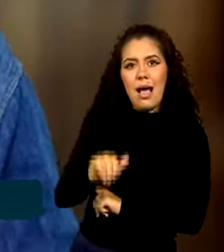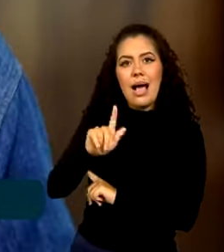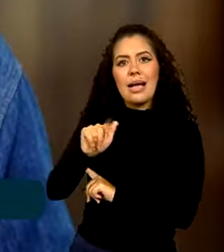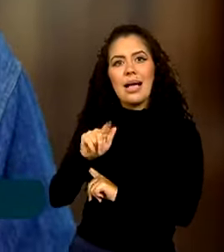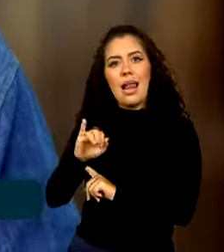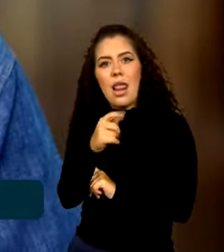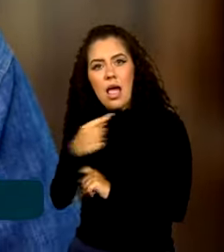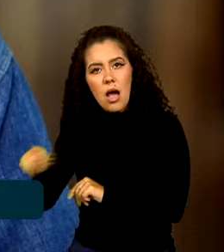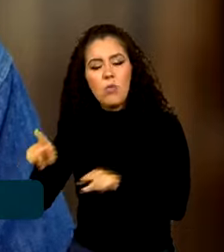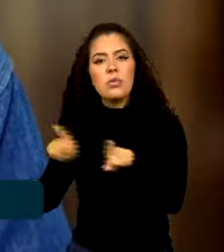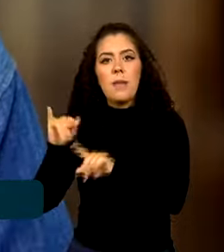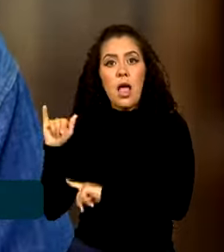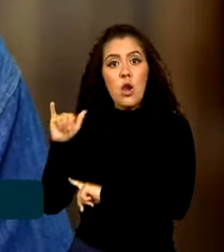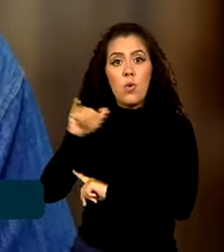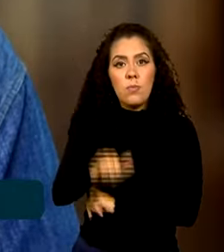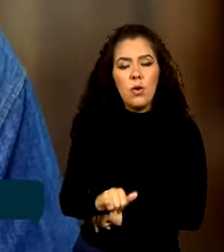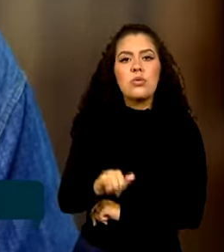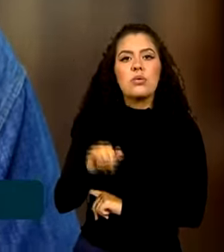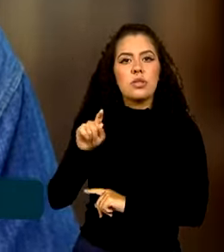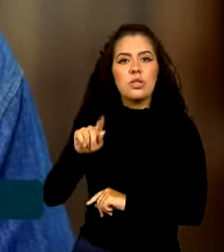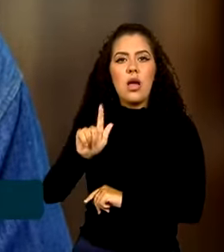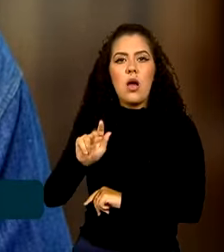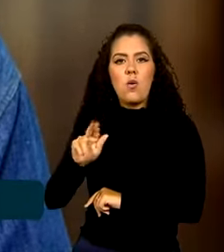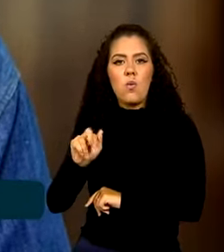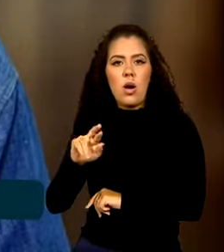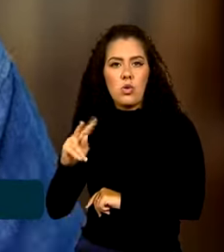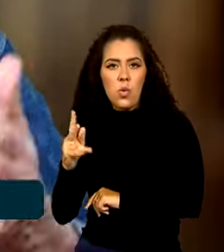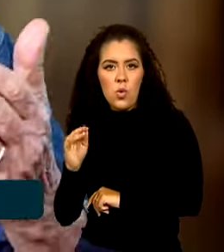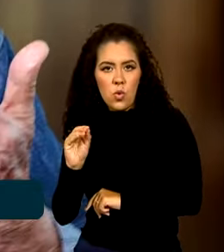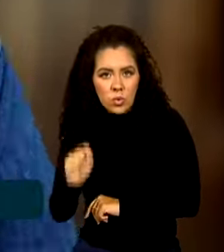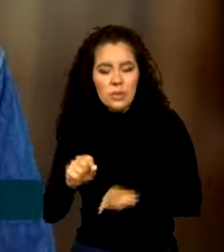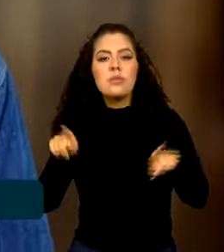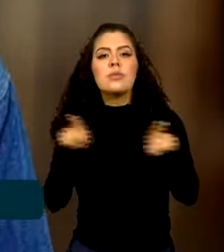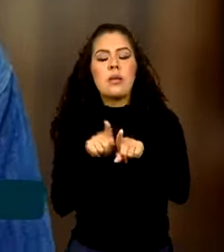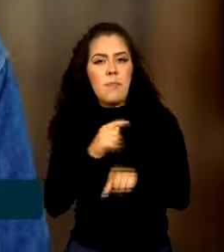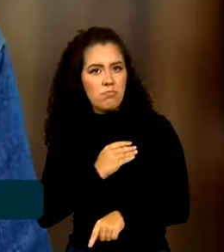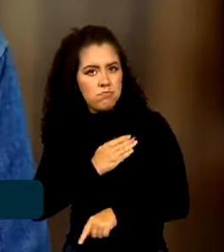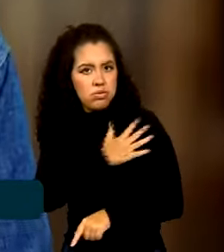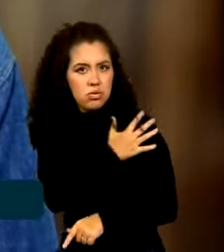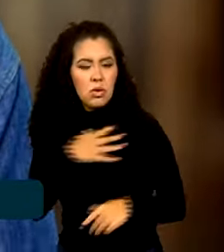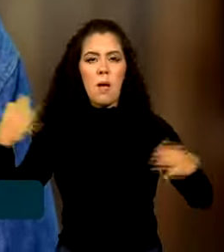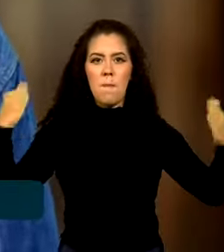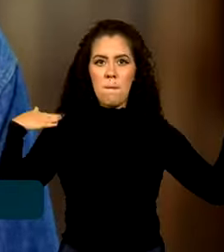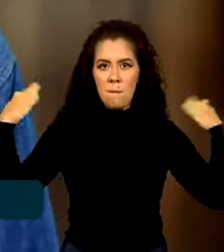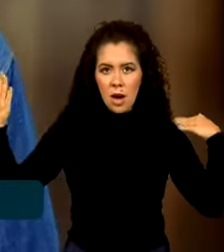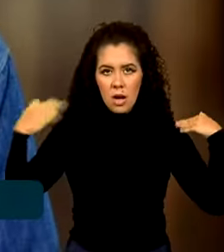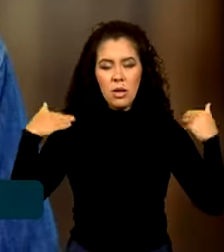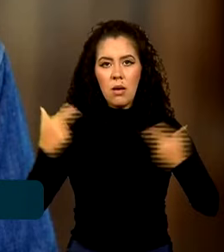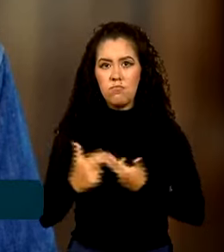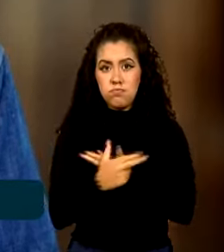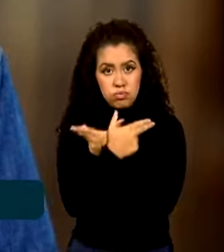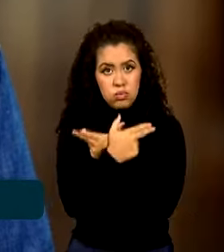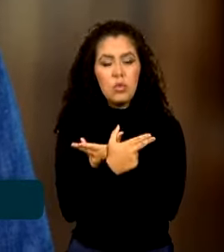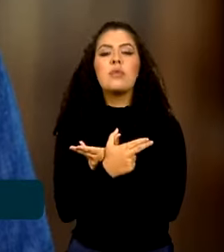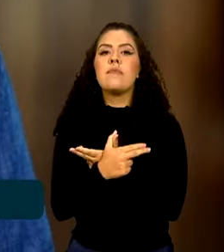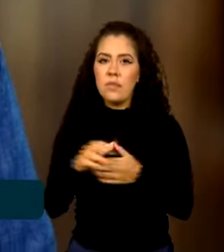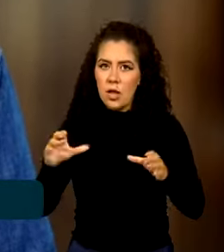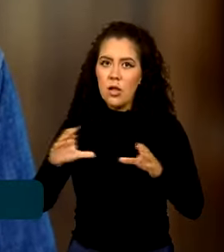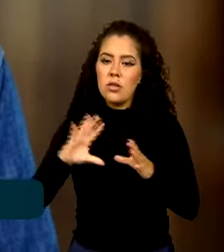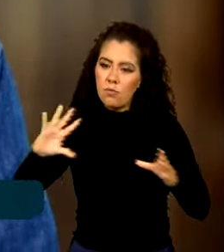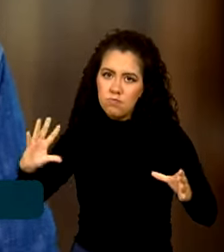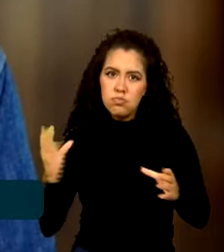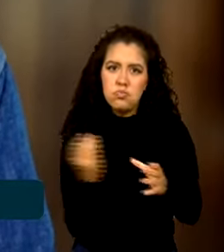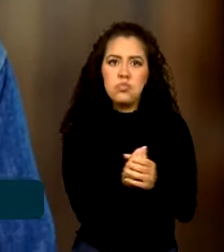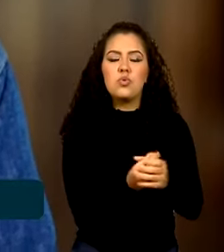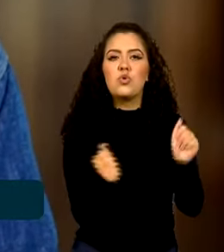seis lugares vai ter o exército da marinha aeronáutica participando junto com a Polícia Federal para ver se a gente